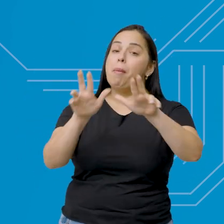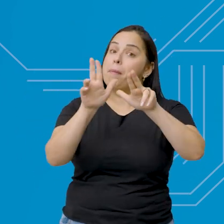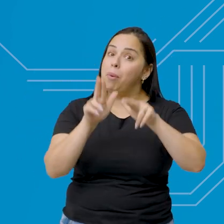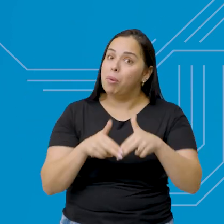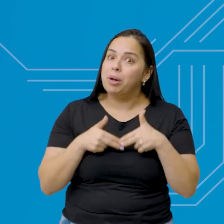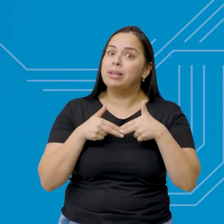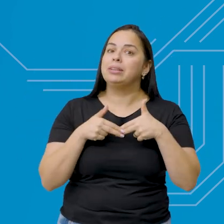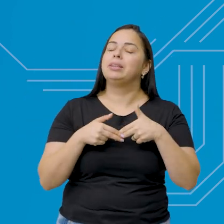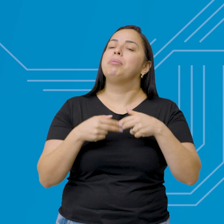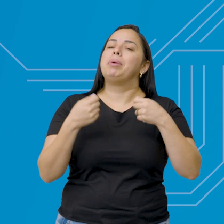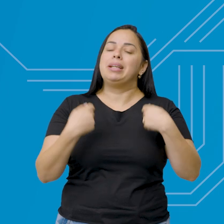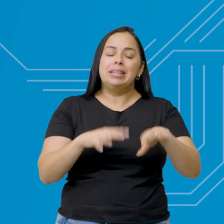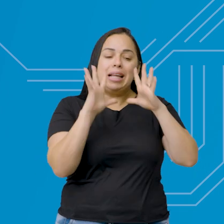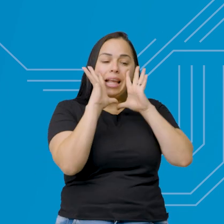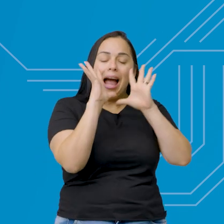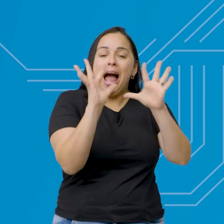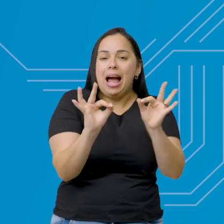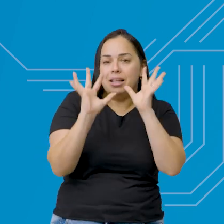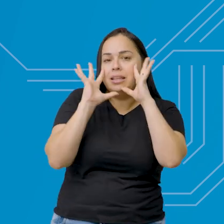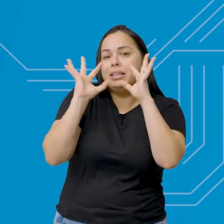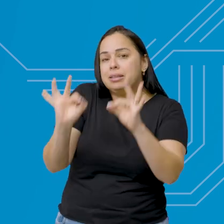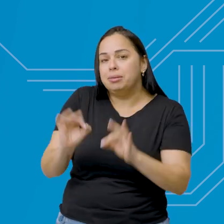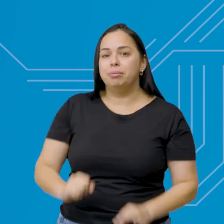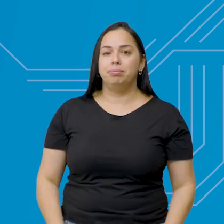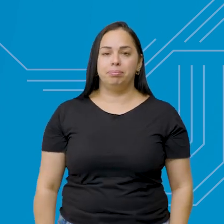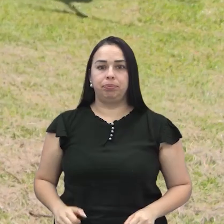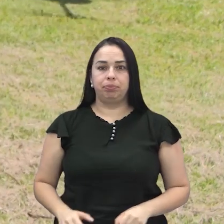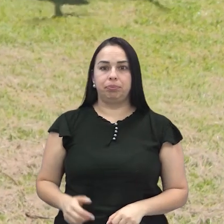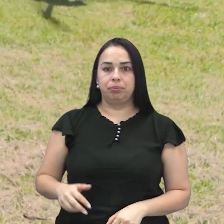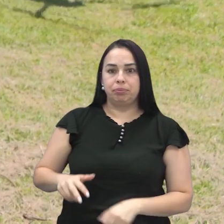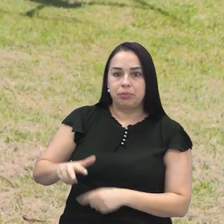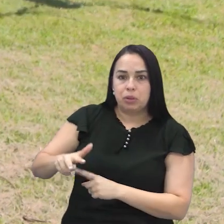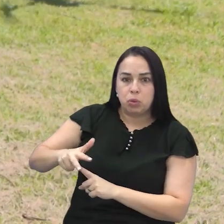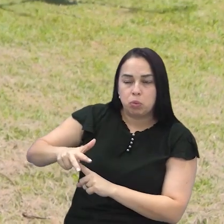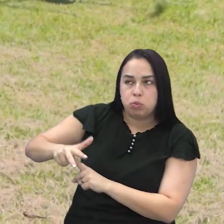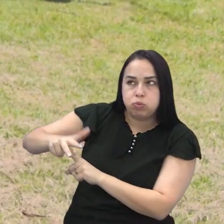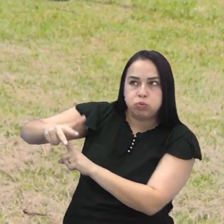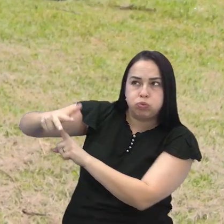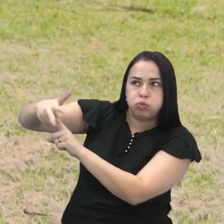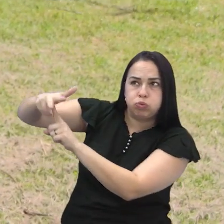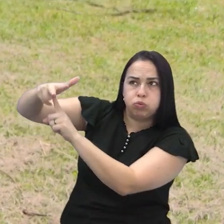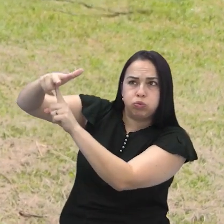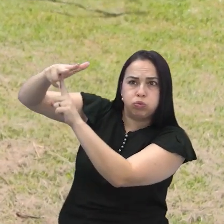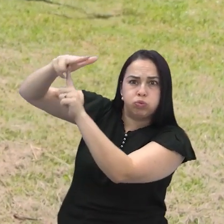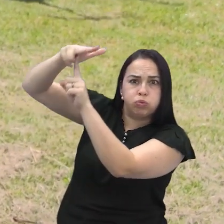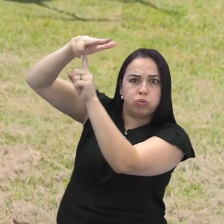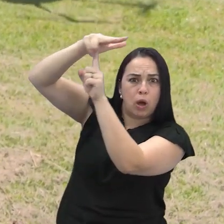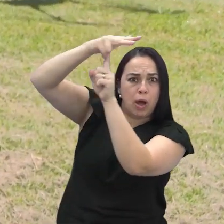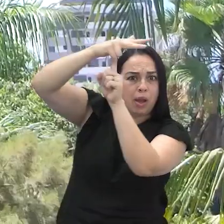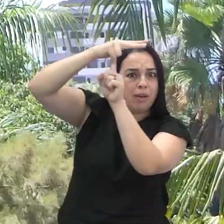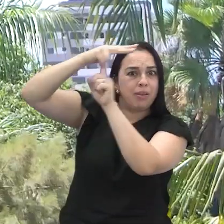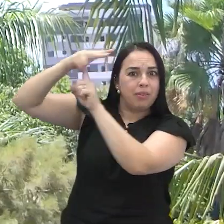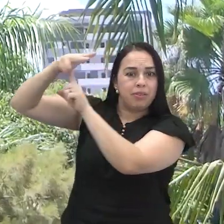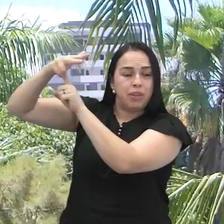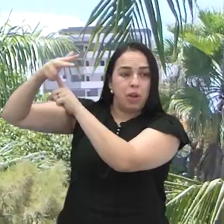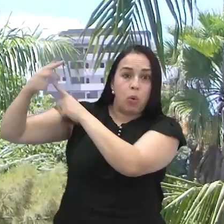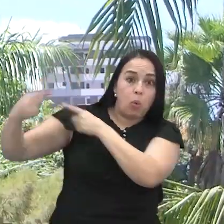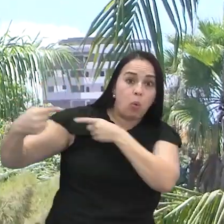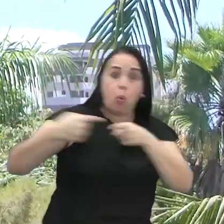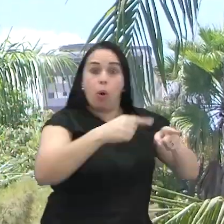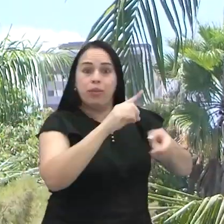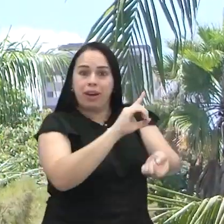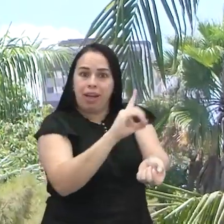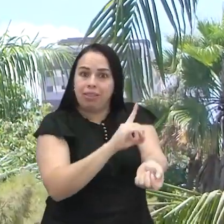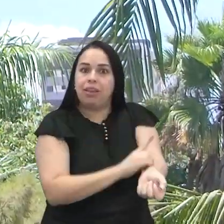favorecida. Por isso, os cuidados precisam ser redobrados. O voo inaugural do drone mostrou a nova arma de combate